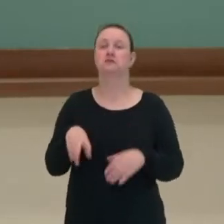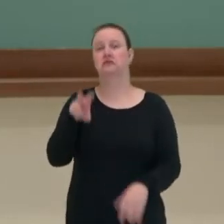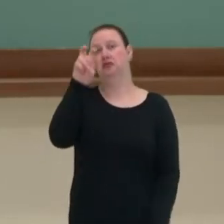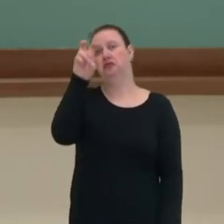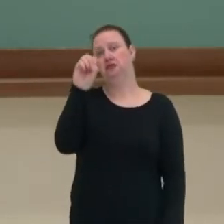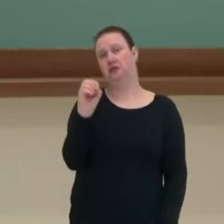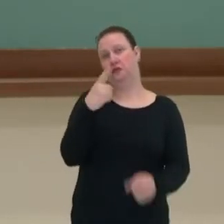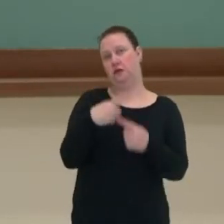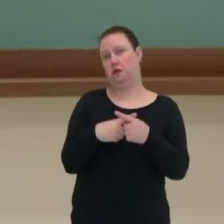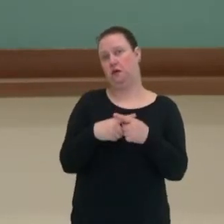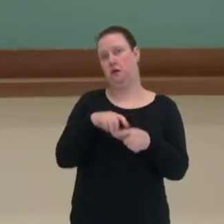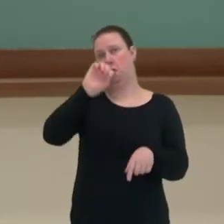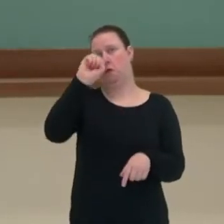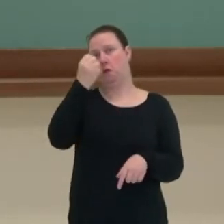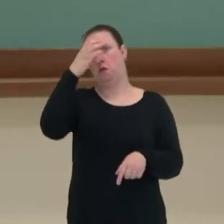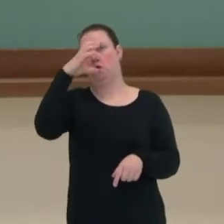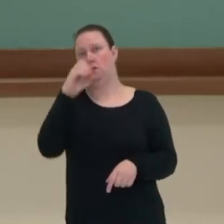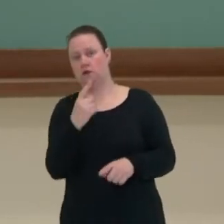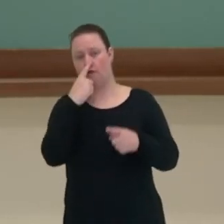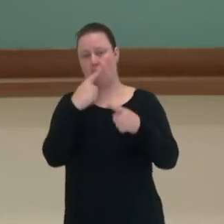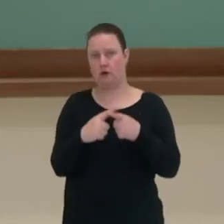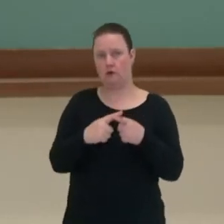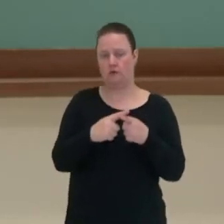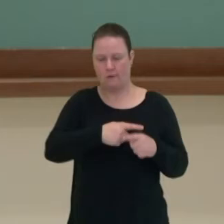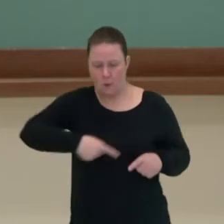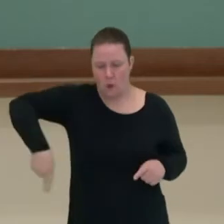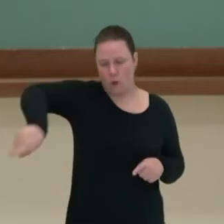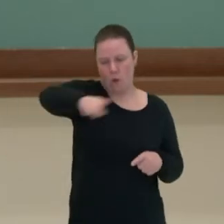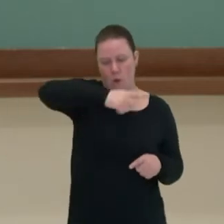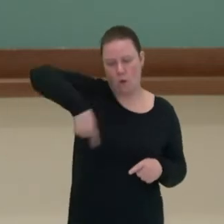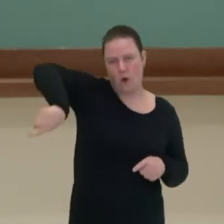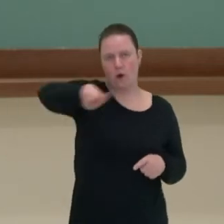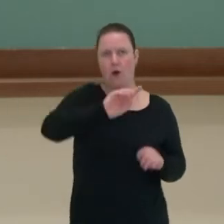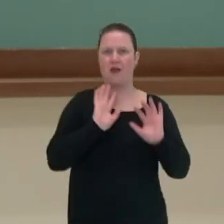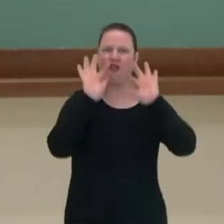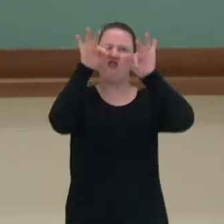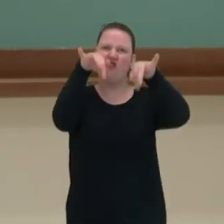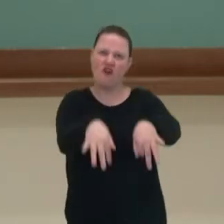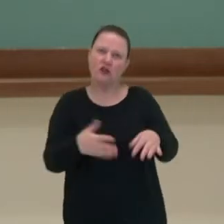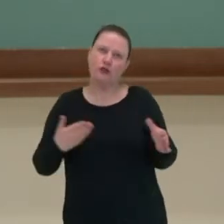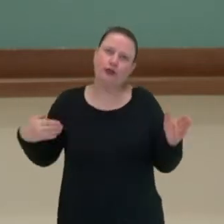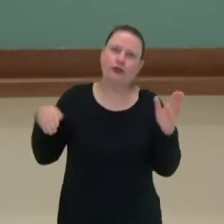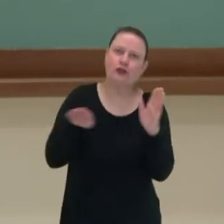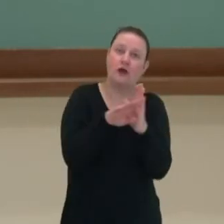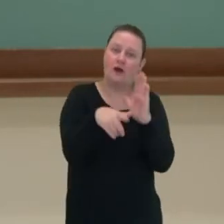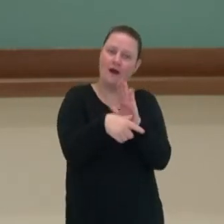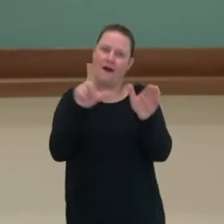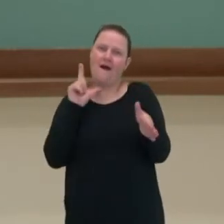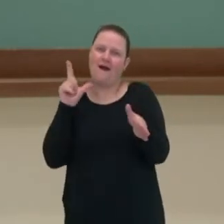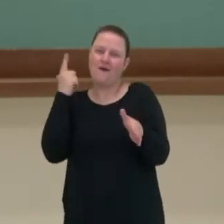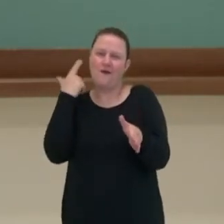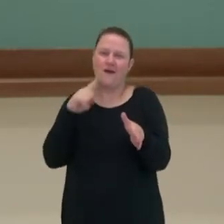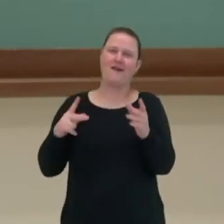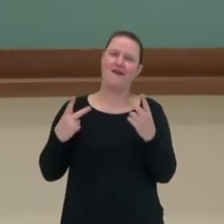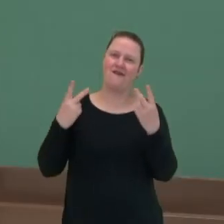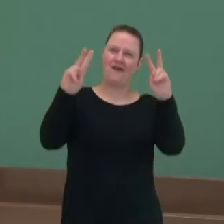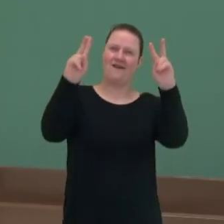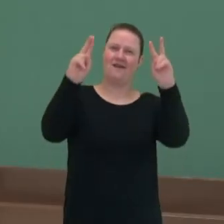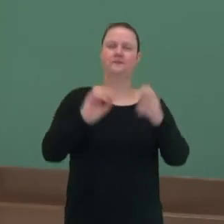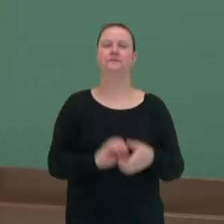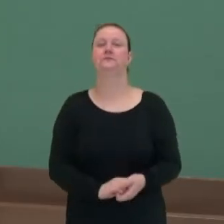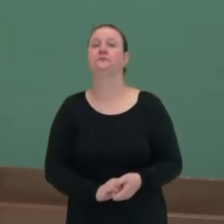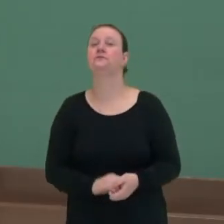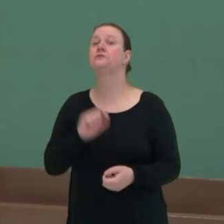voltas, 80 voltas. E quem finalizar esse número de voltas primeiro é o vencedor.